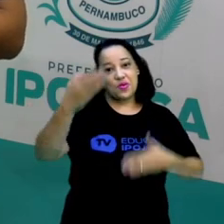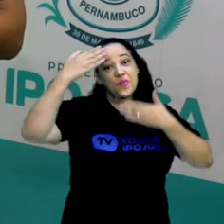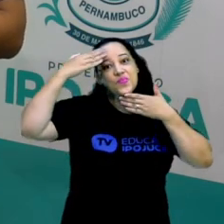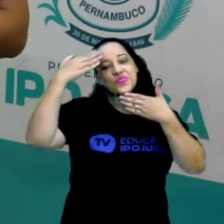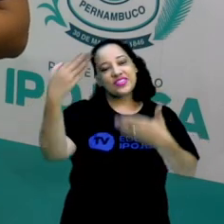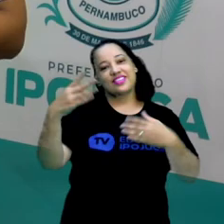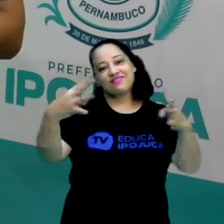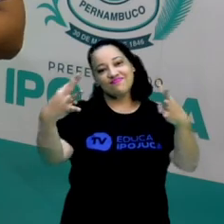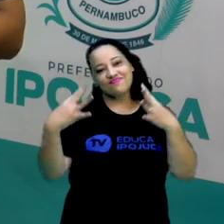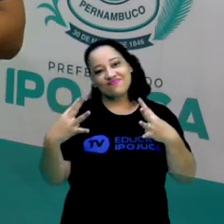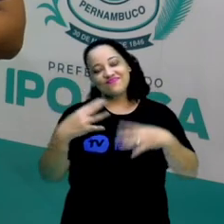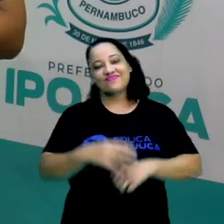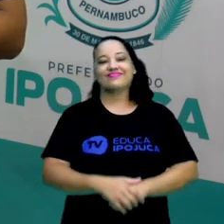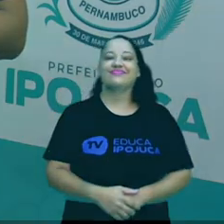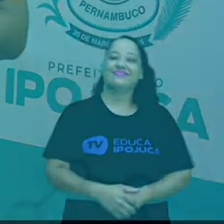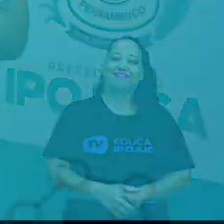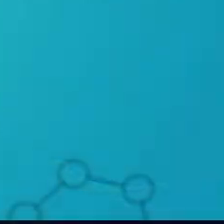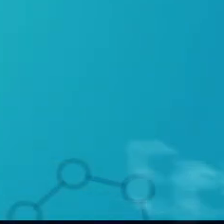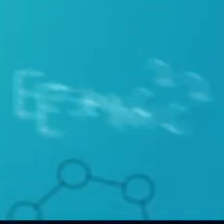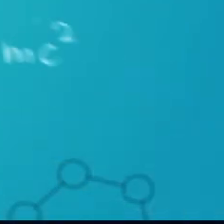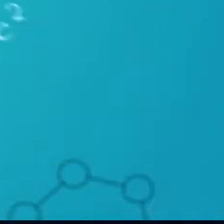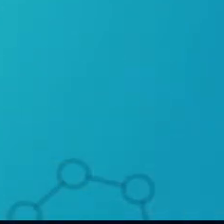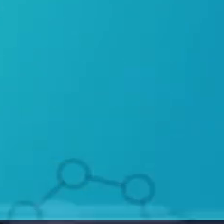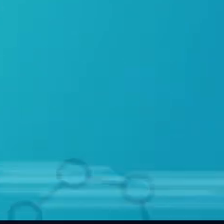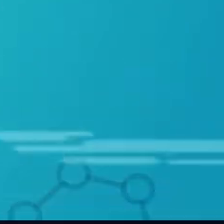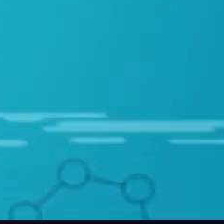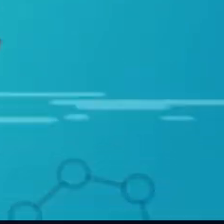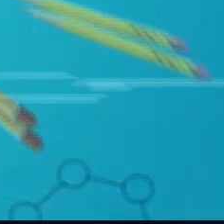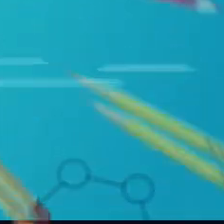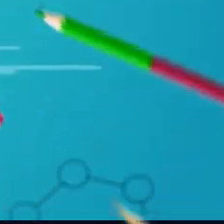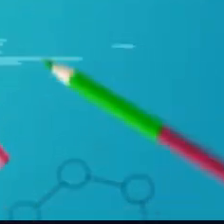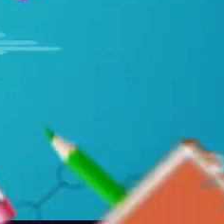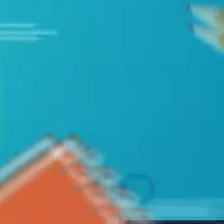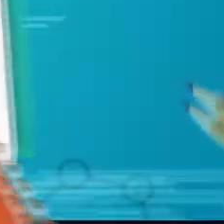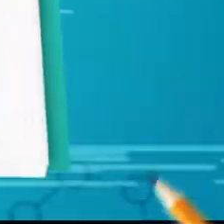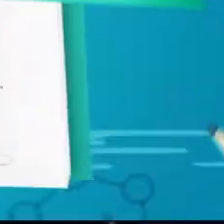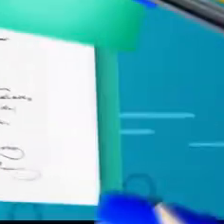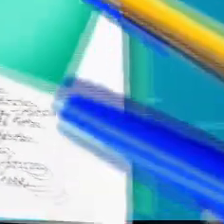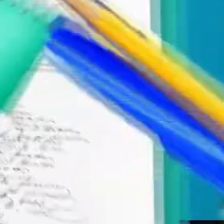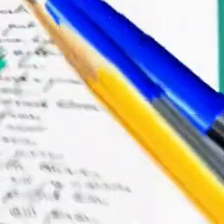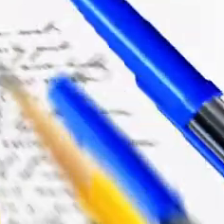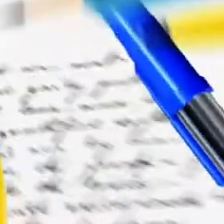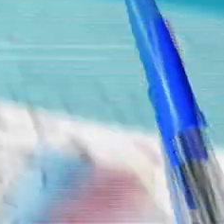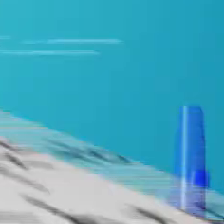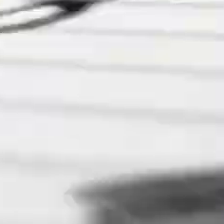pela atenção de vocês.